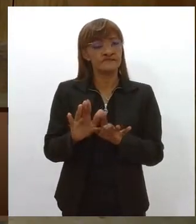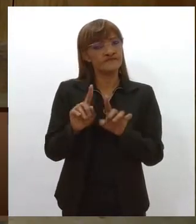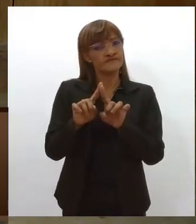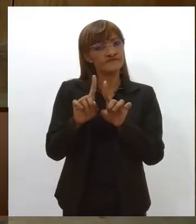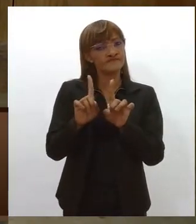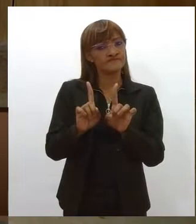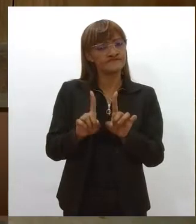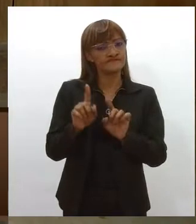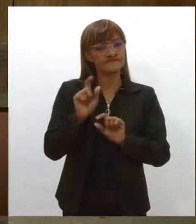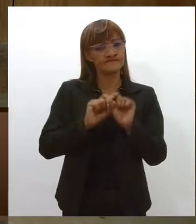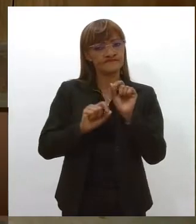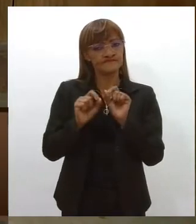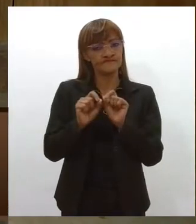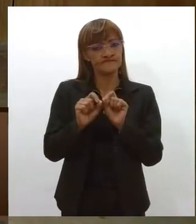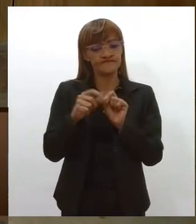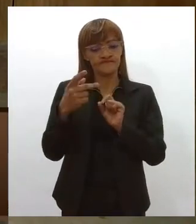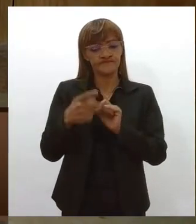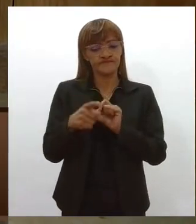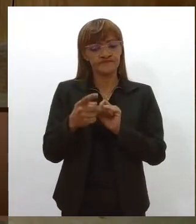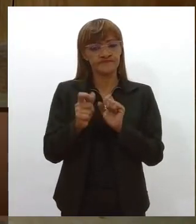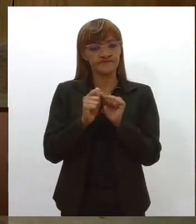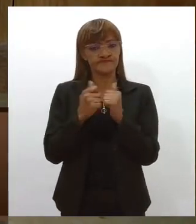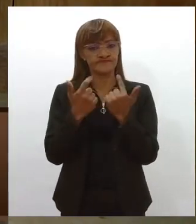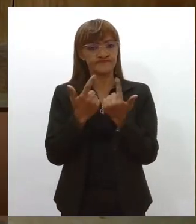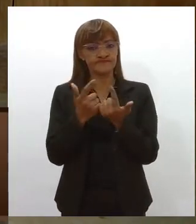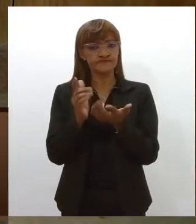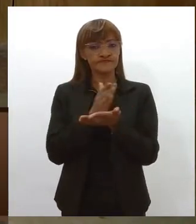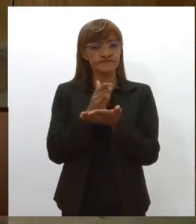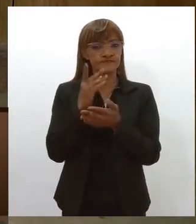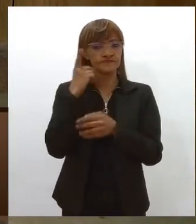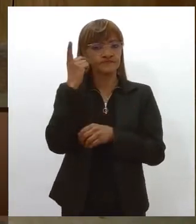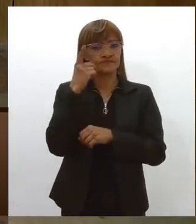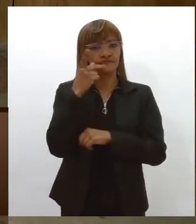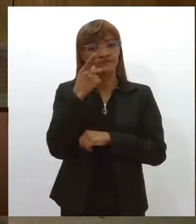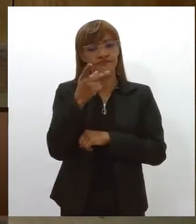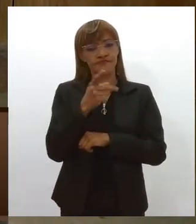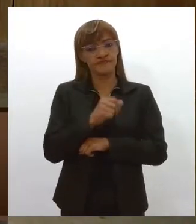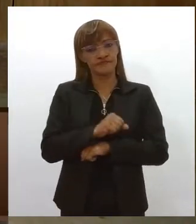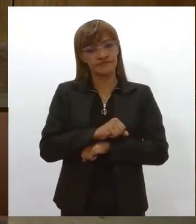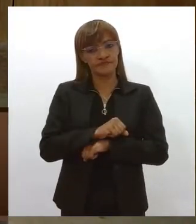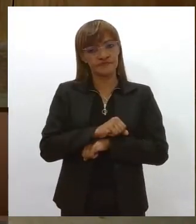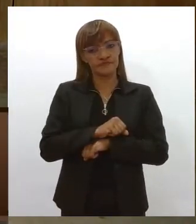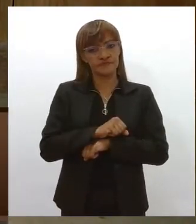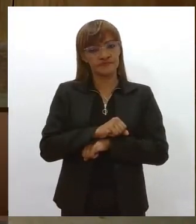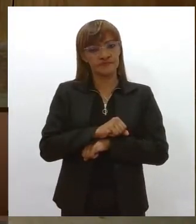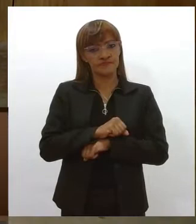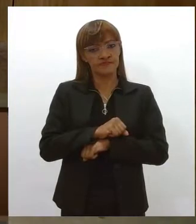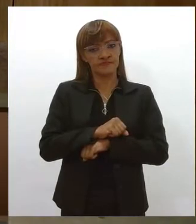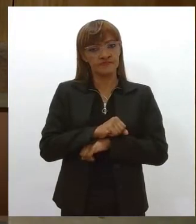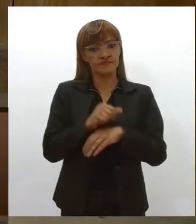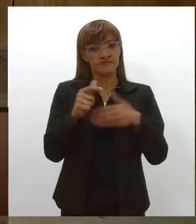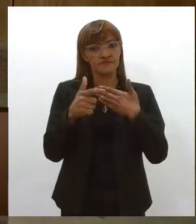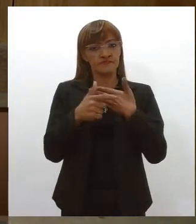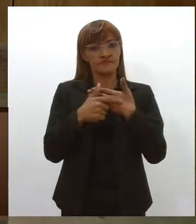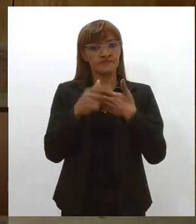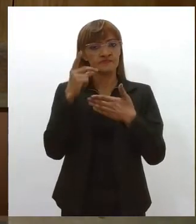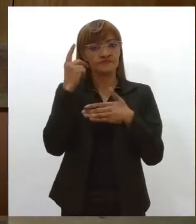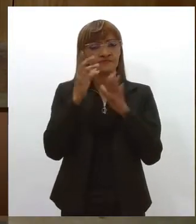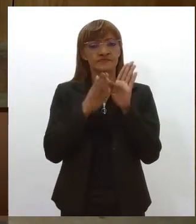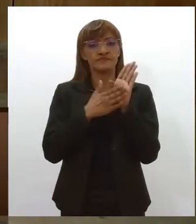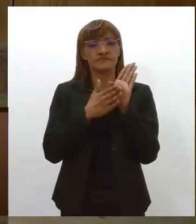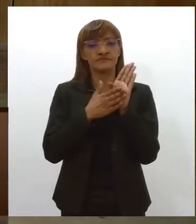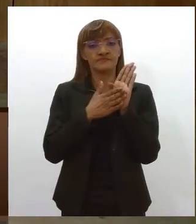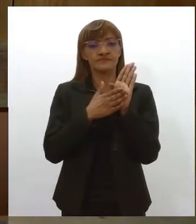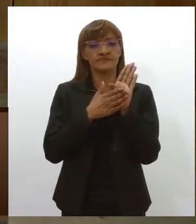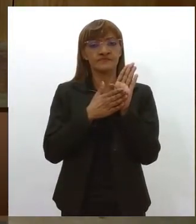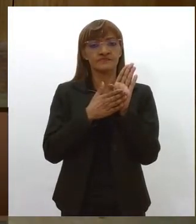já ouvi muito aqui nessa casa alguns deputados falarem assim, o papel do deputado é apenas propor, mas pouco se executa do que